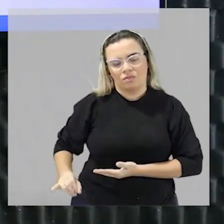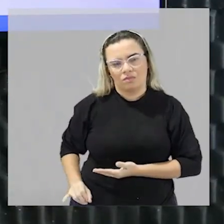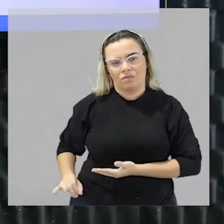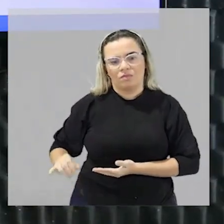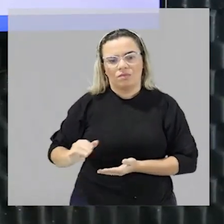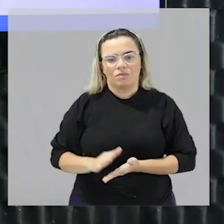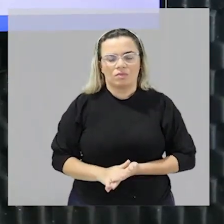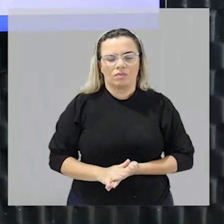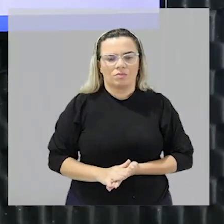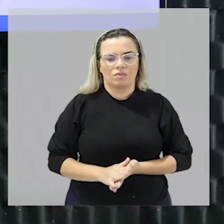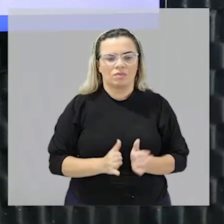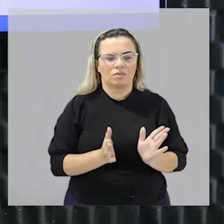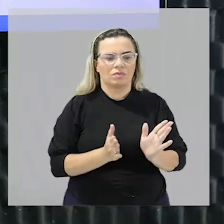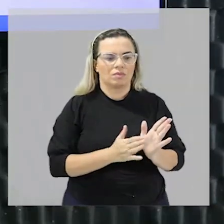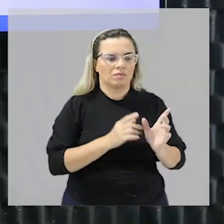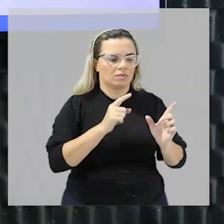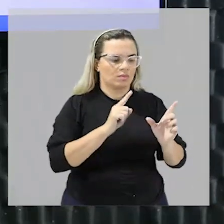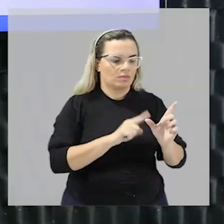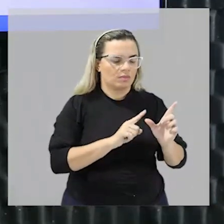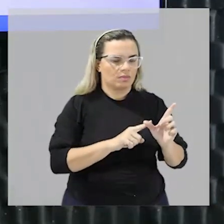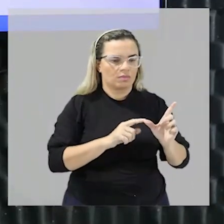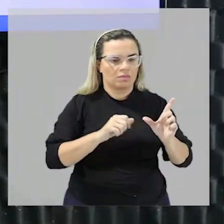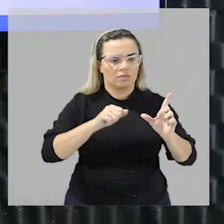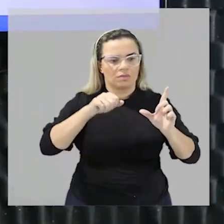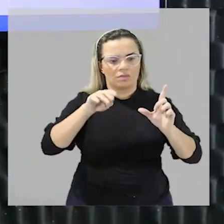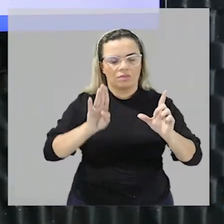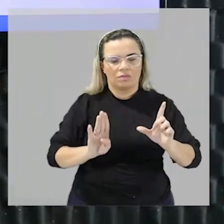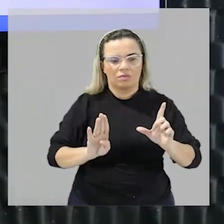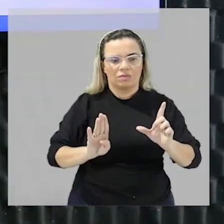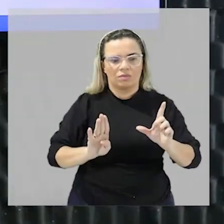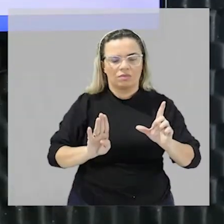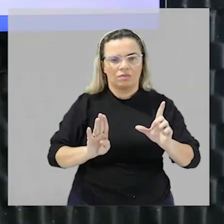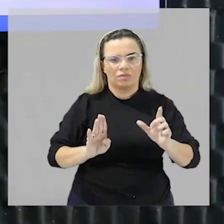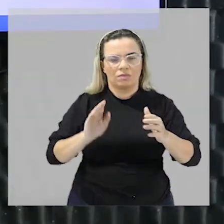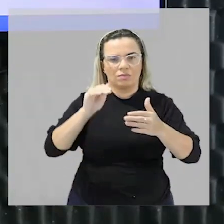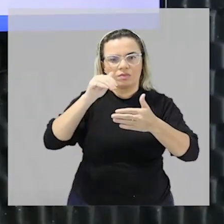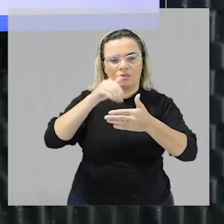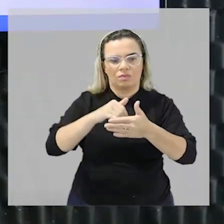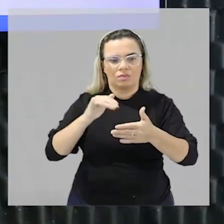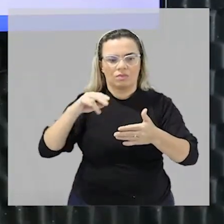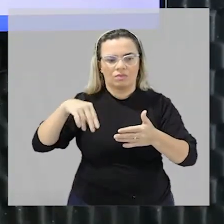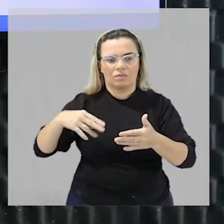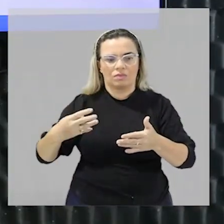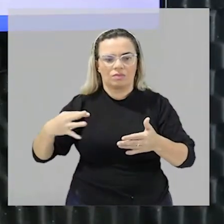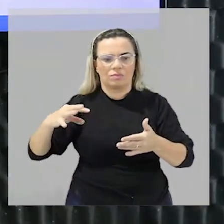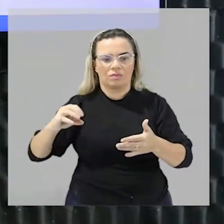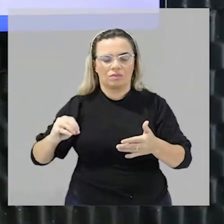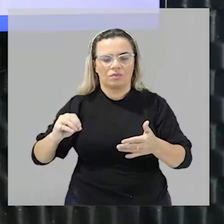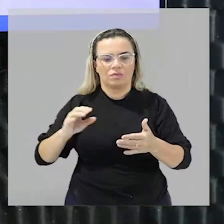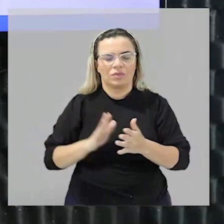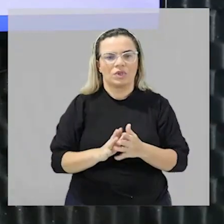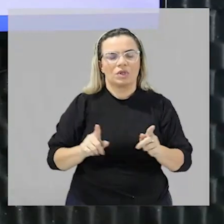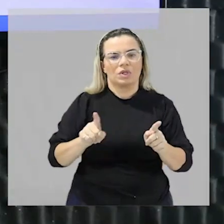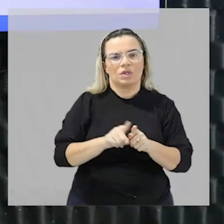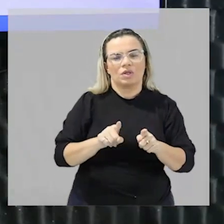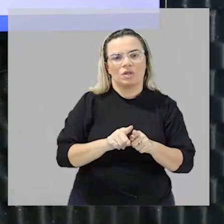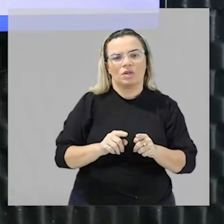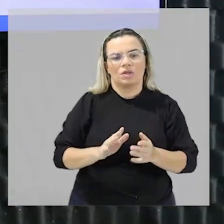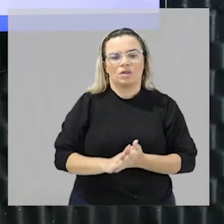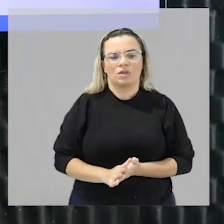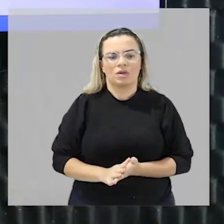início do Império, é marcado pelo quê? É marcado justamente pelo voto indireto e pelo perfil